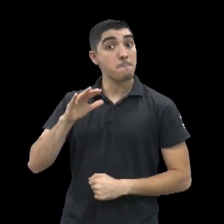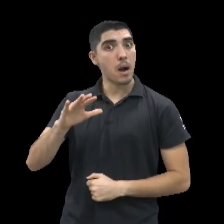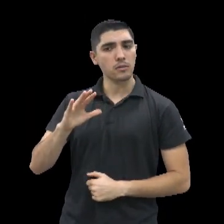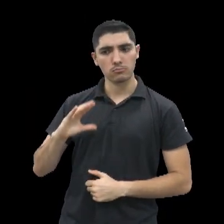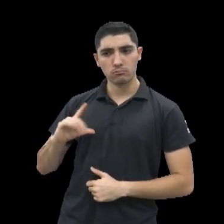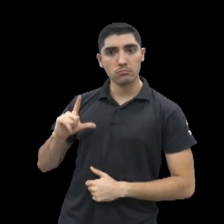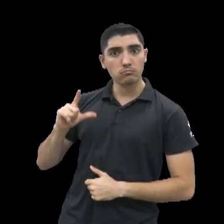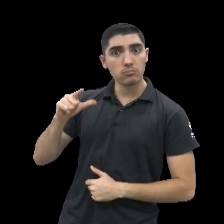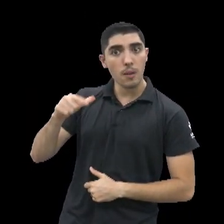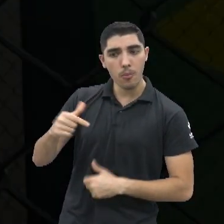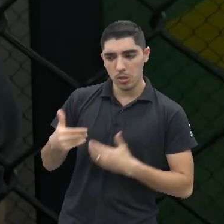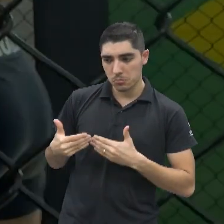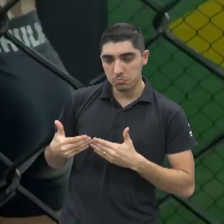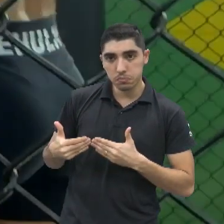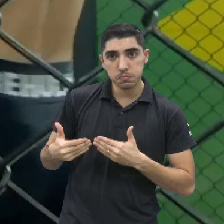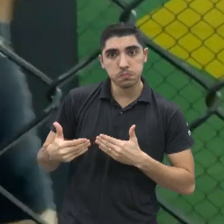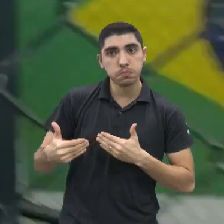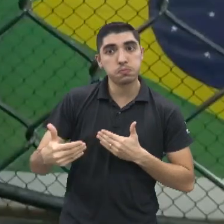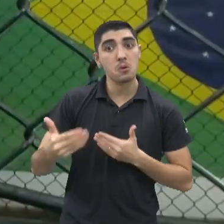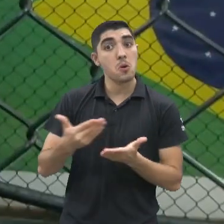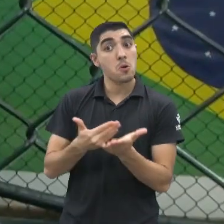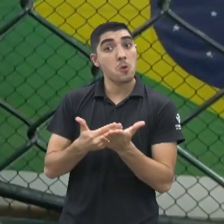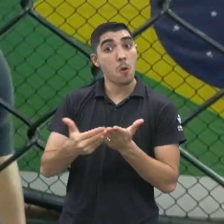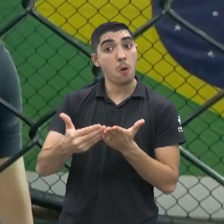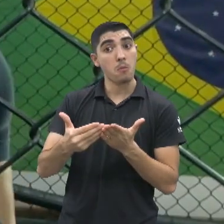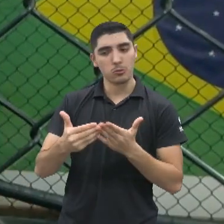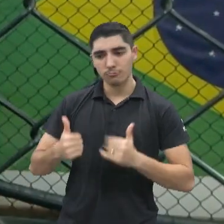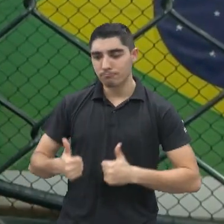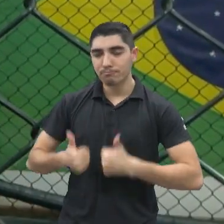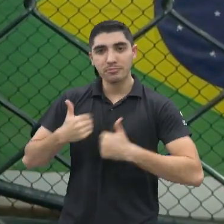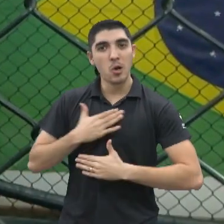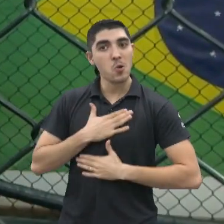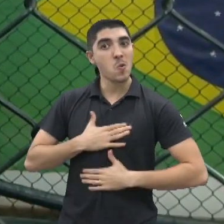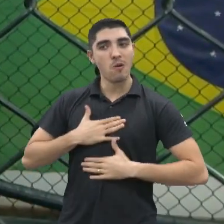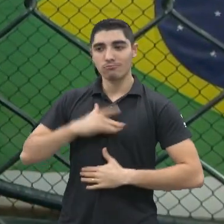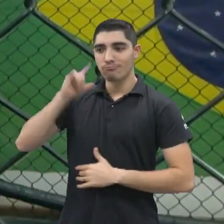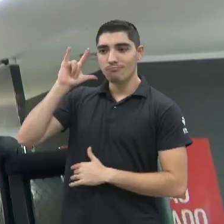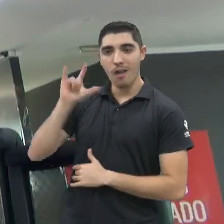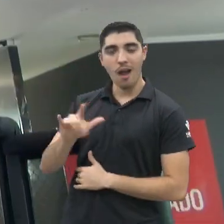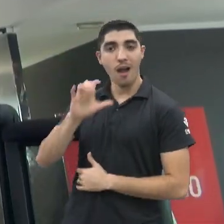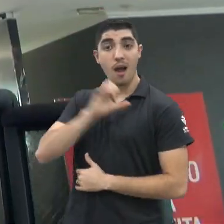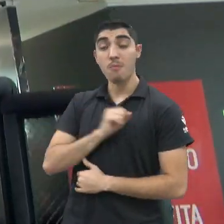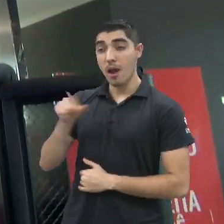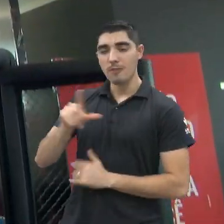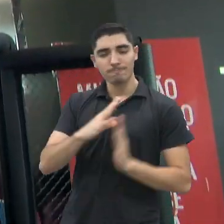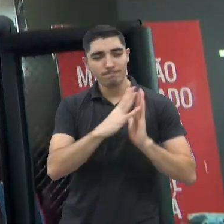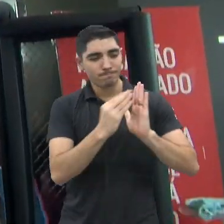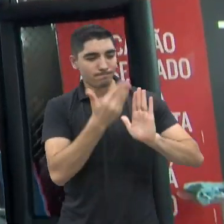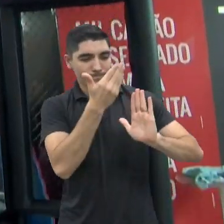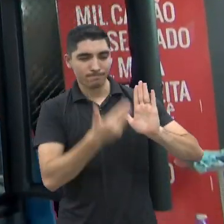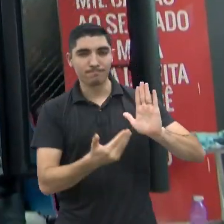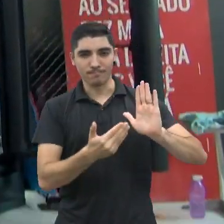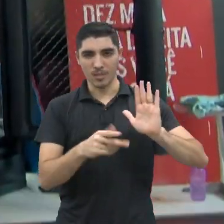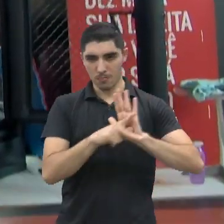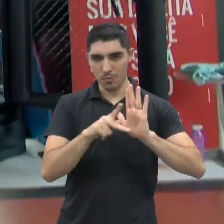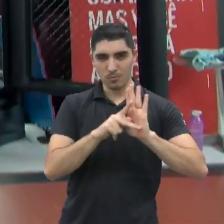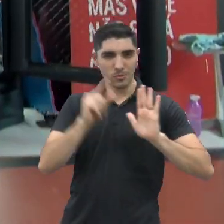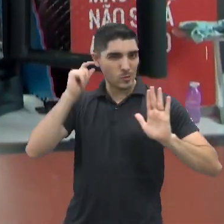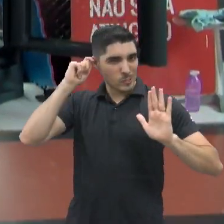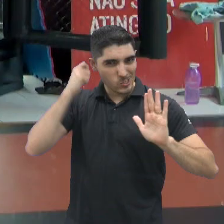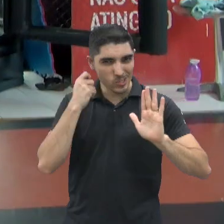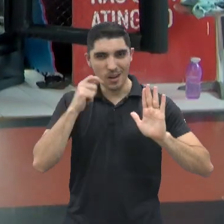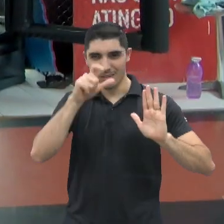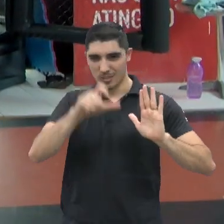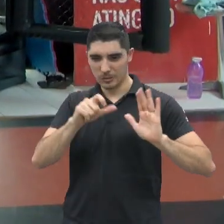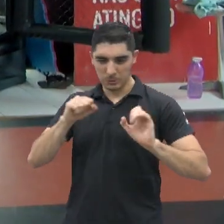de maneira despretensiosa logo virou paixão. Inspirada em Mike Tyson, em apenas 2 meses de